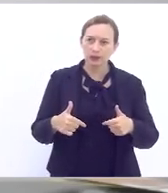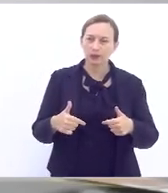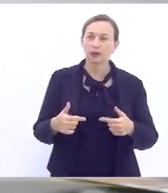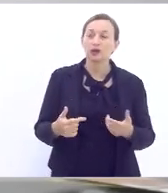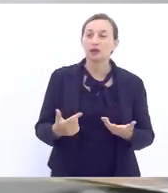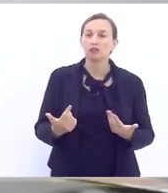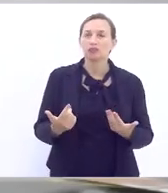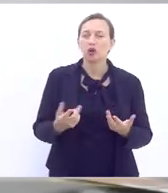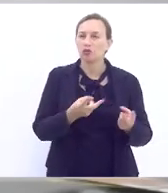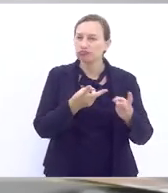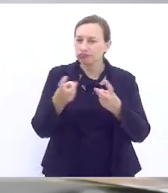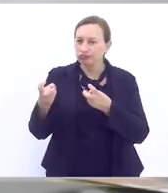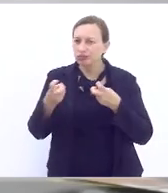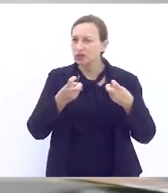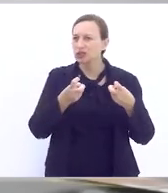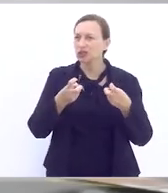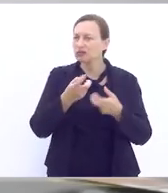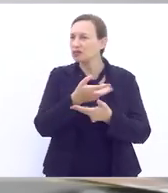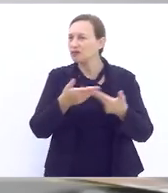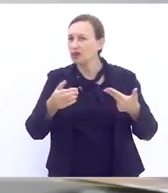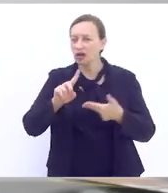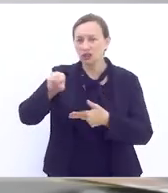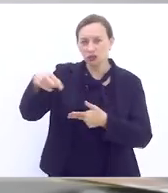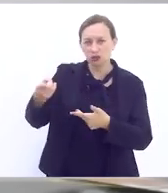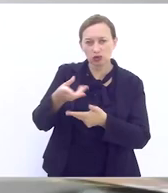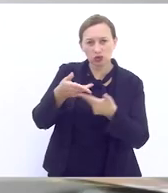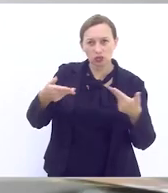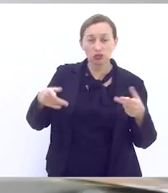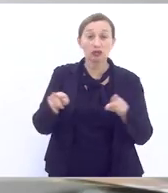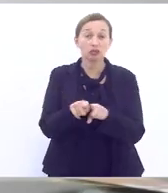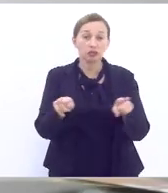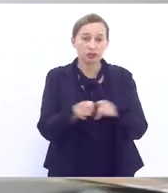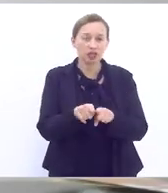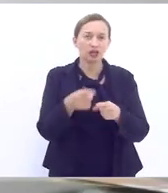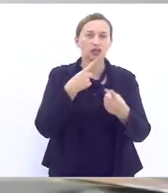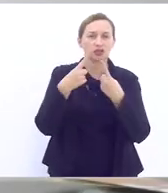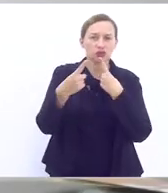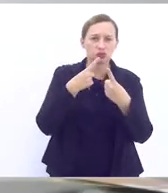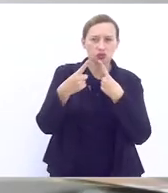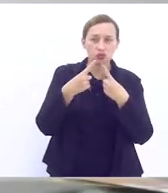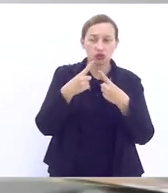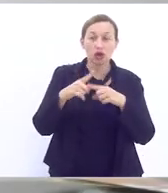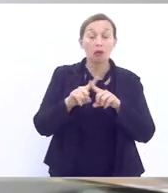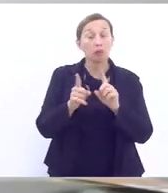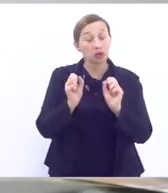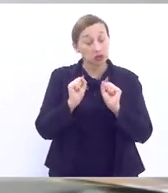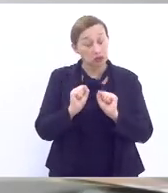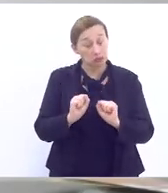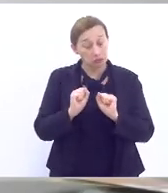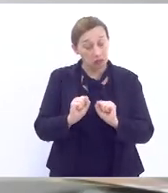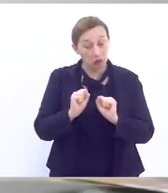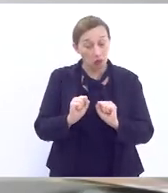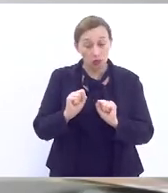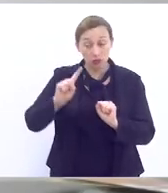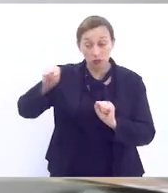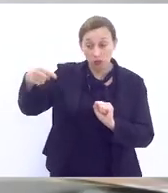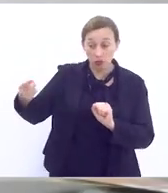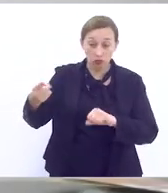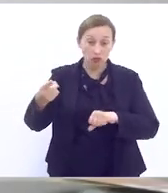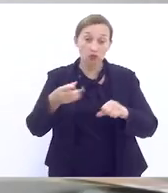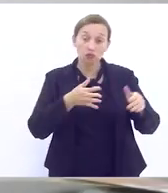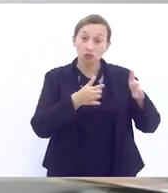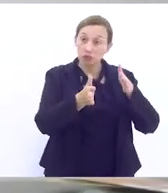verifico que tem muitas outras coisas também a se discutir mas que pode ser em outras discussões